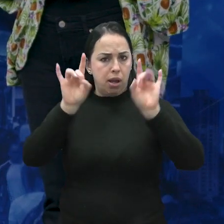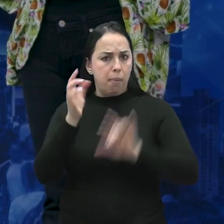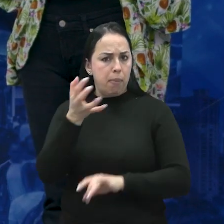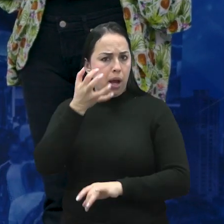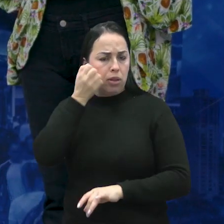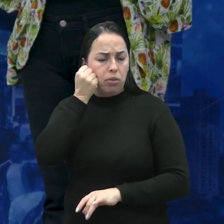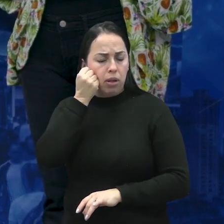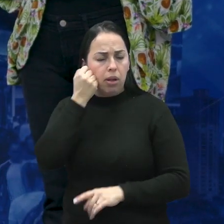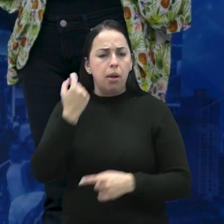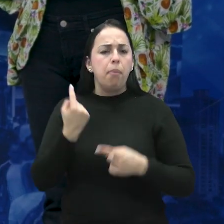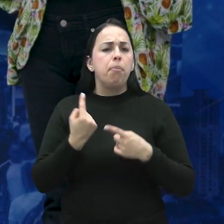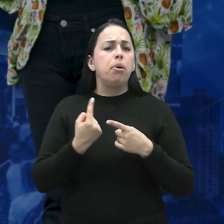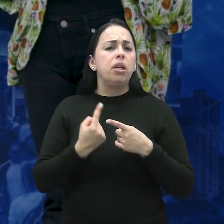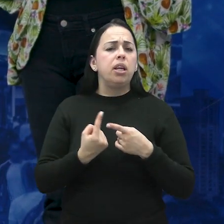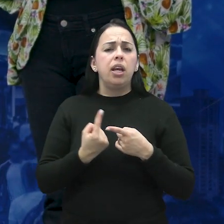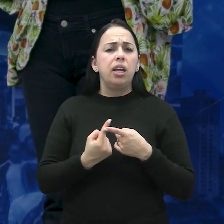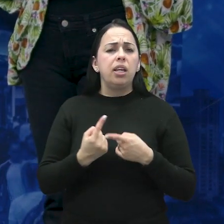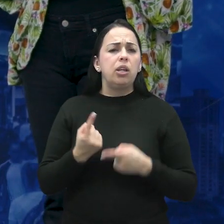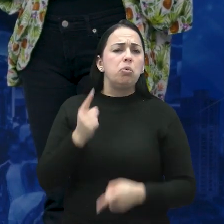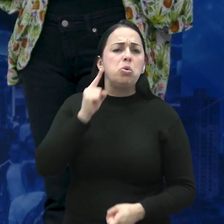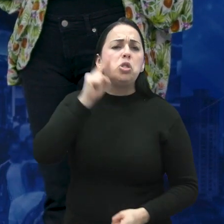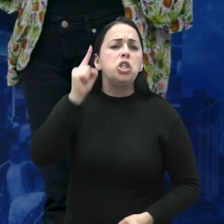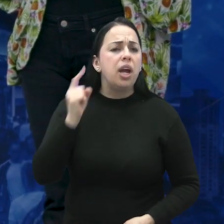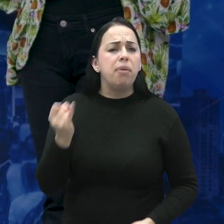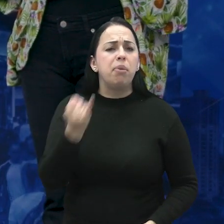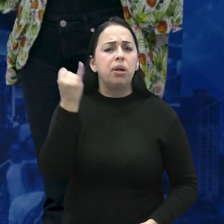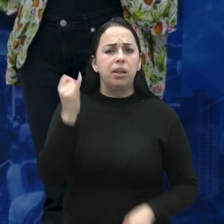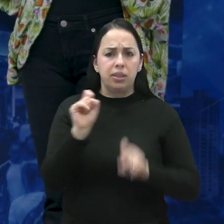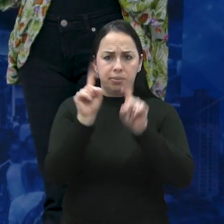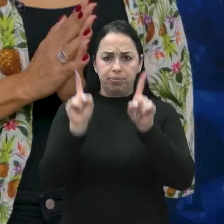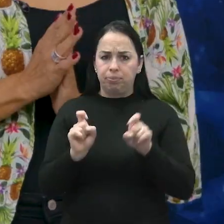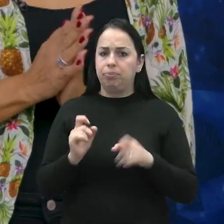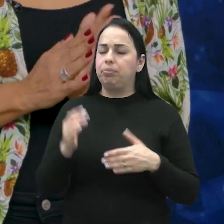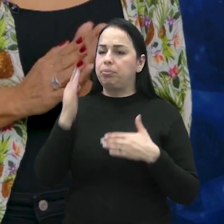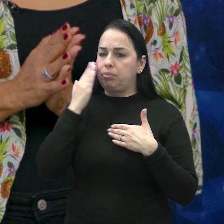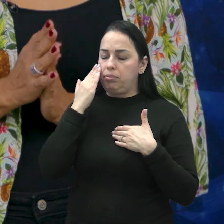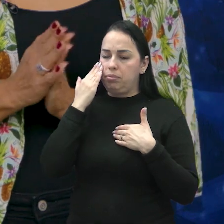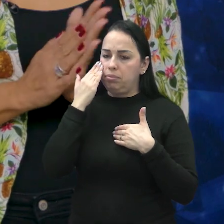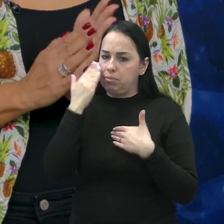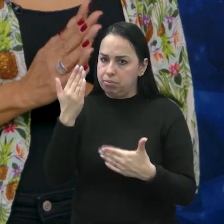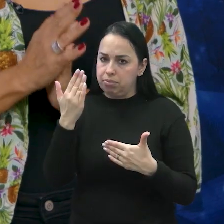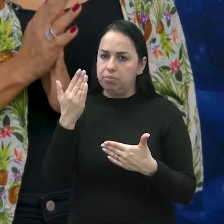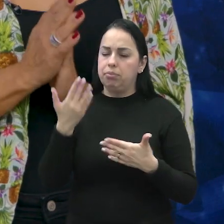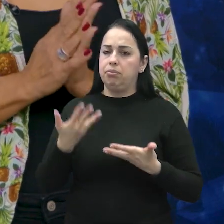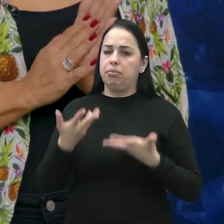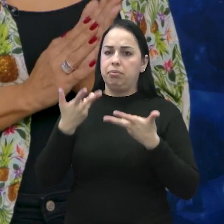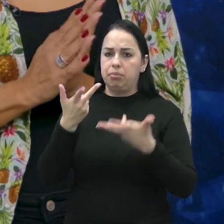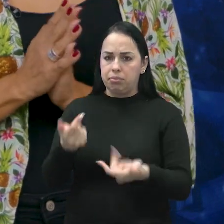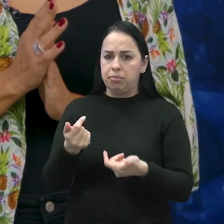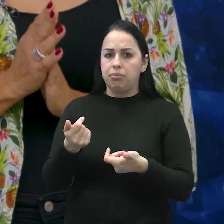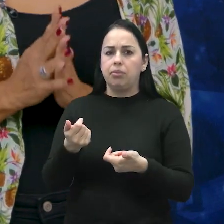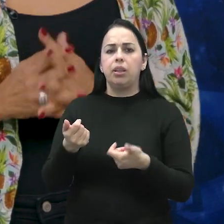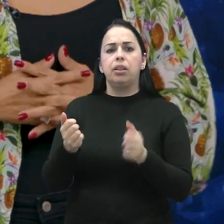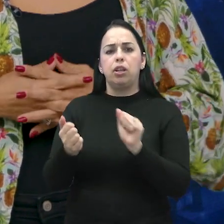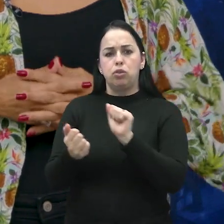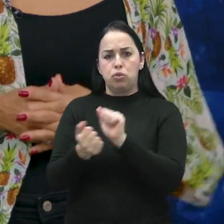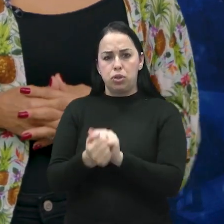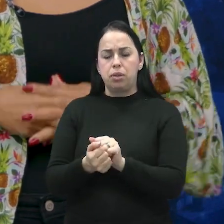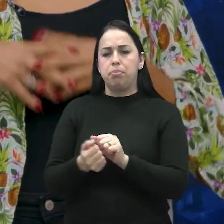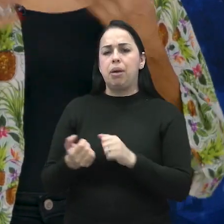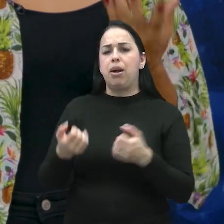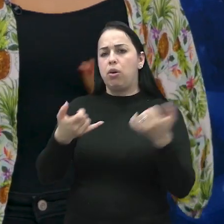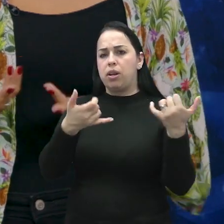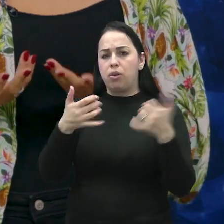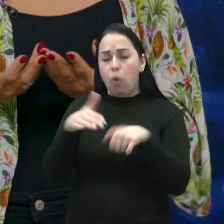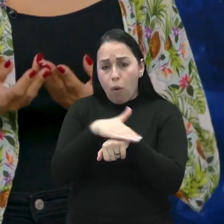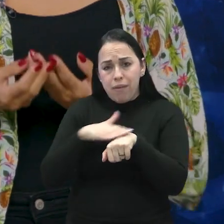Adoção. Qual que é a importância de existir datas como essa? Primeiramente, obrigada, pelo convite, por estar aqui com vocês, para a